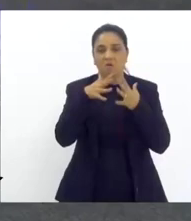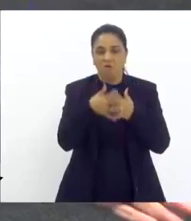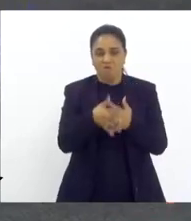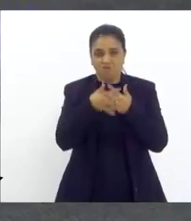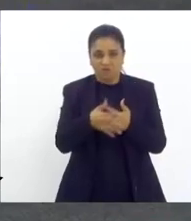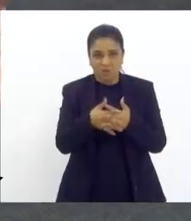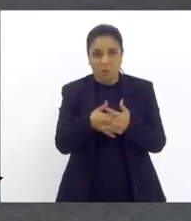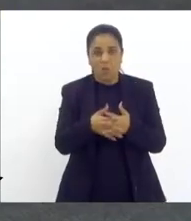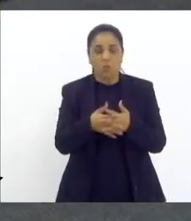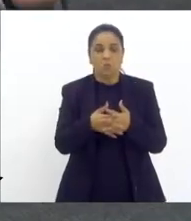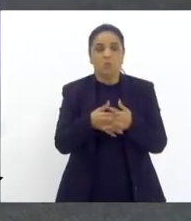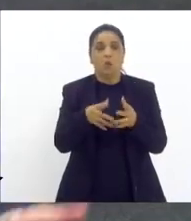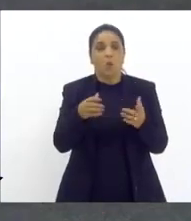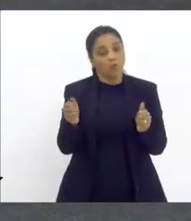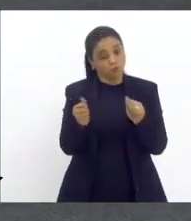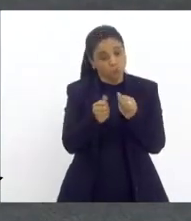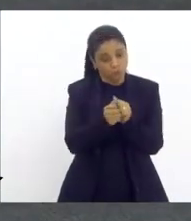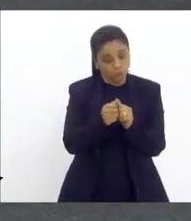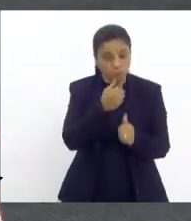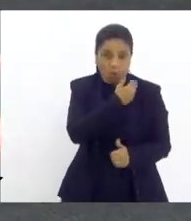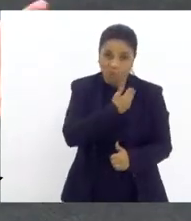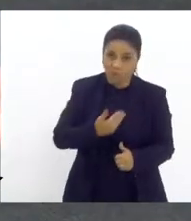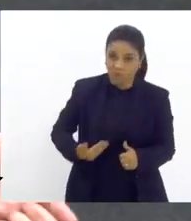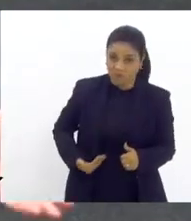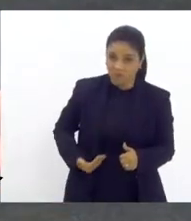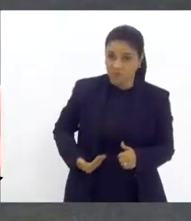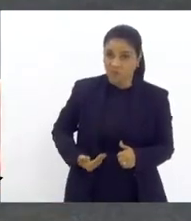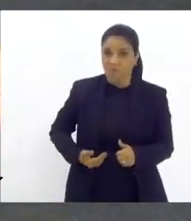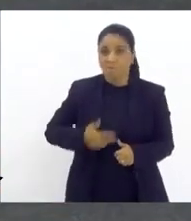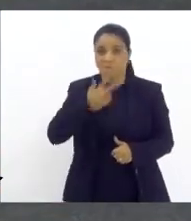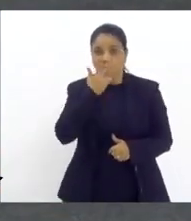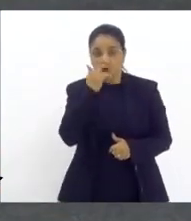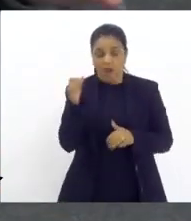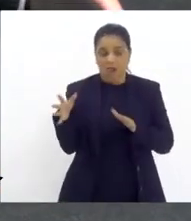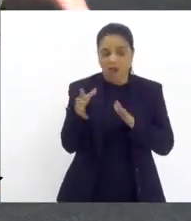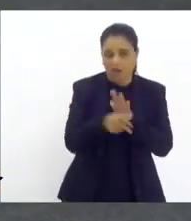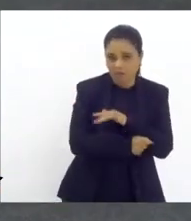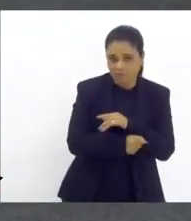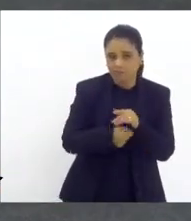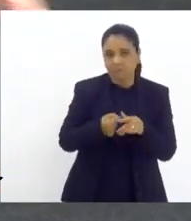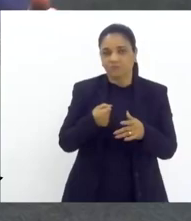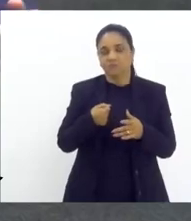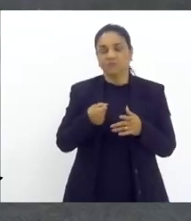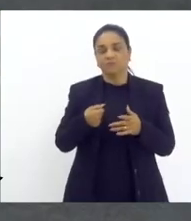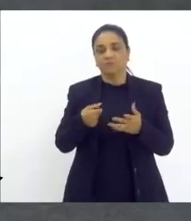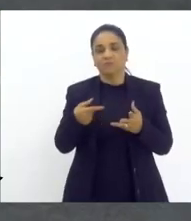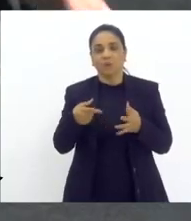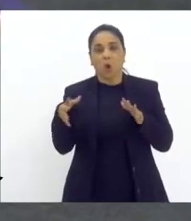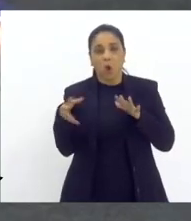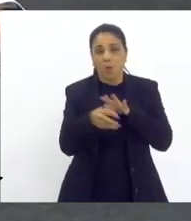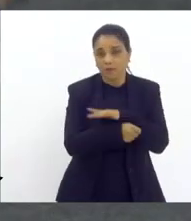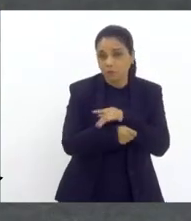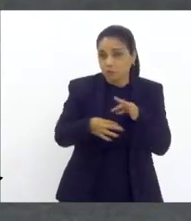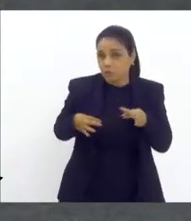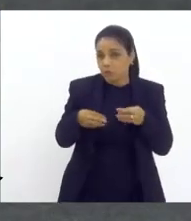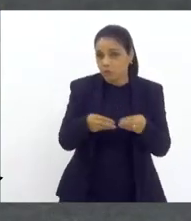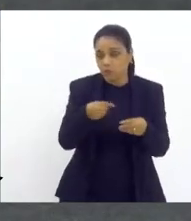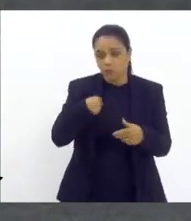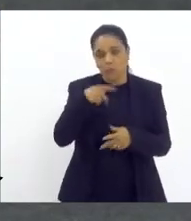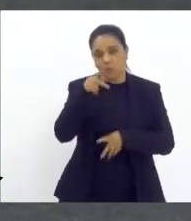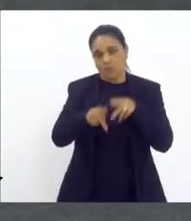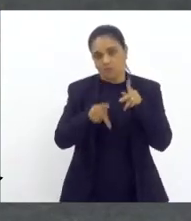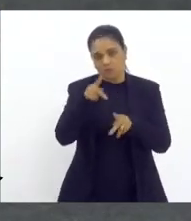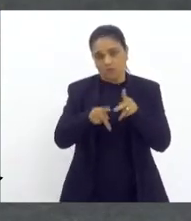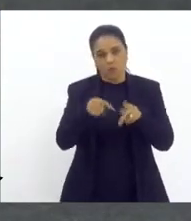daqueles que junto do governador agem como rapina para tirar tudo para levar tudo para roubar tudo do meu povo